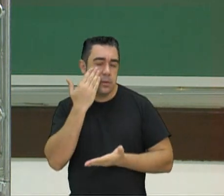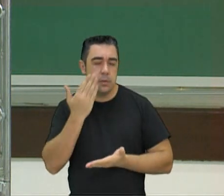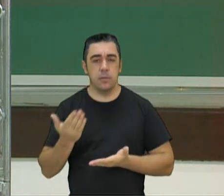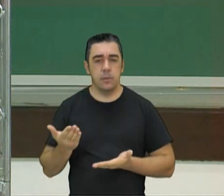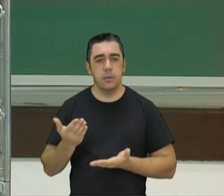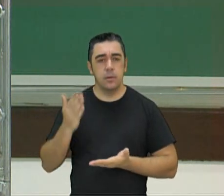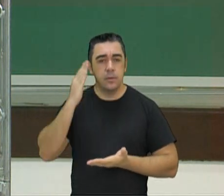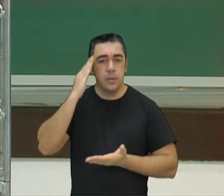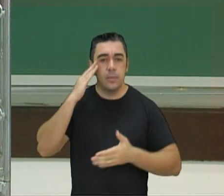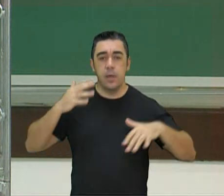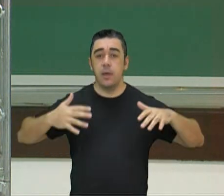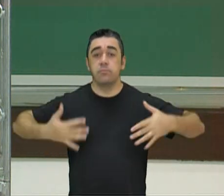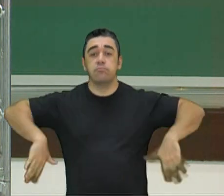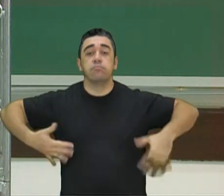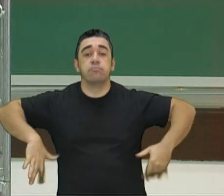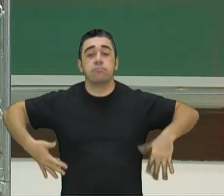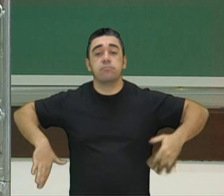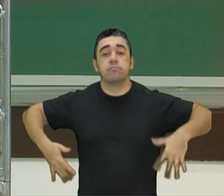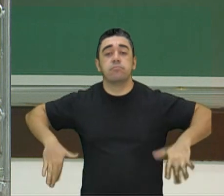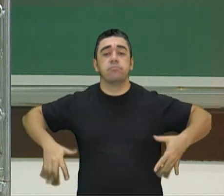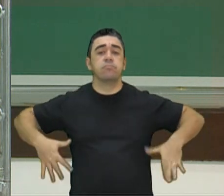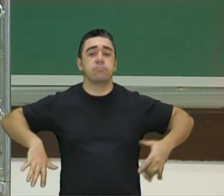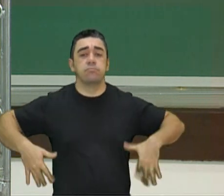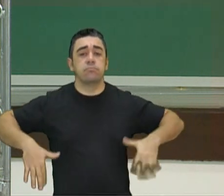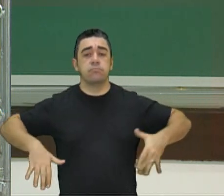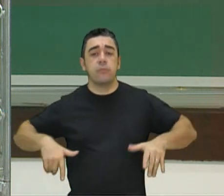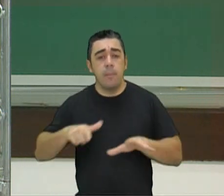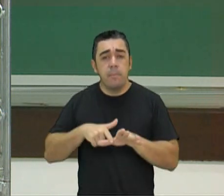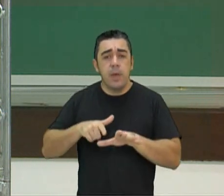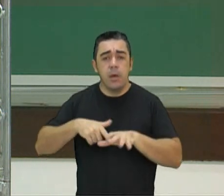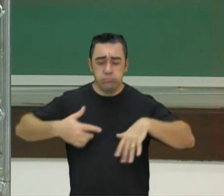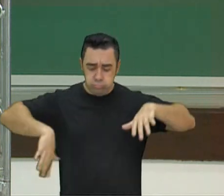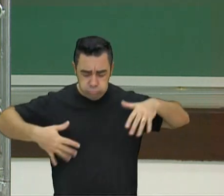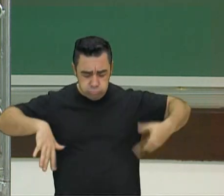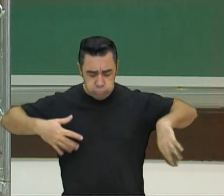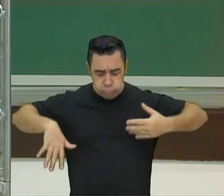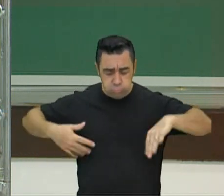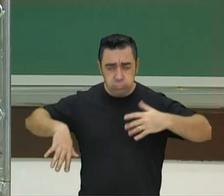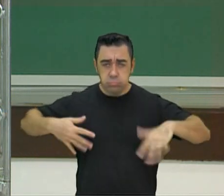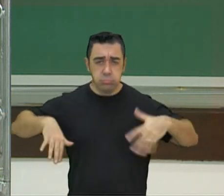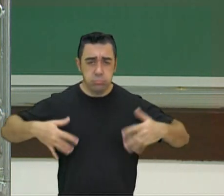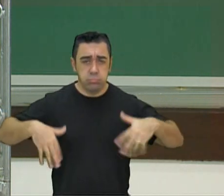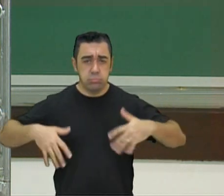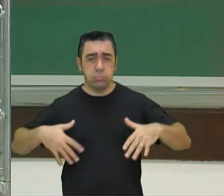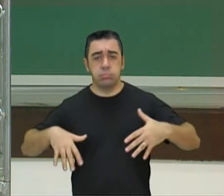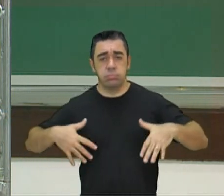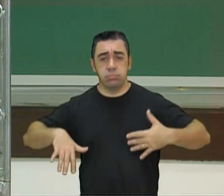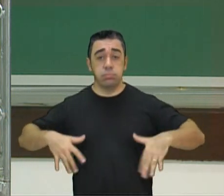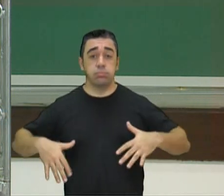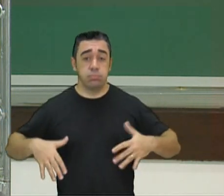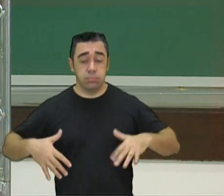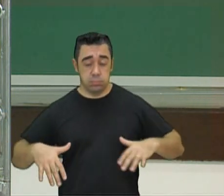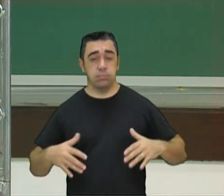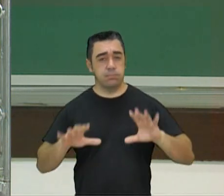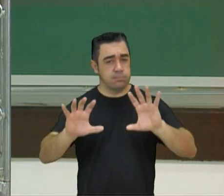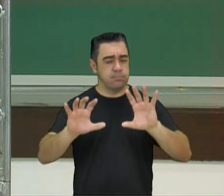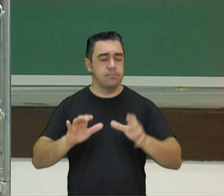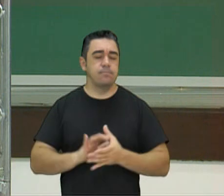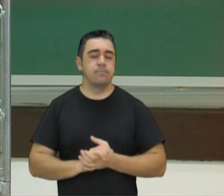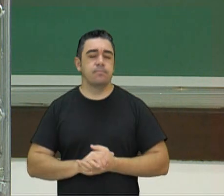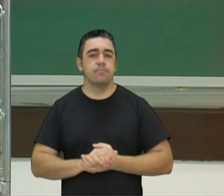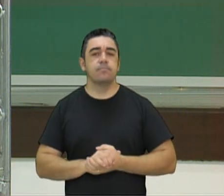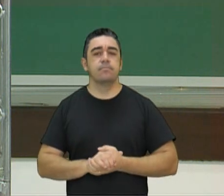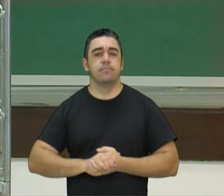bem essa aula, eu já peço para vocês o quê? Solta braços, solta pernas, relaxa. Olha aí, ó.